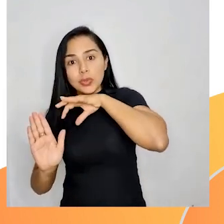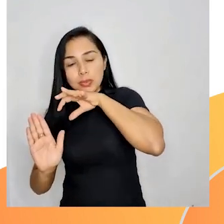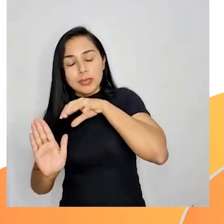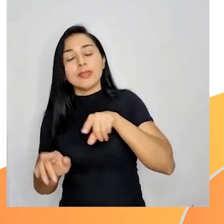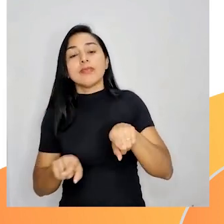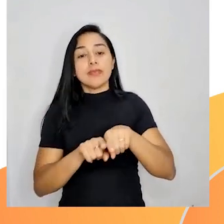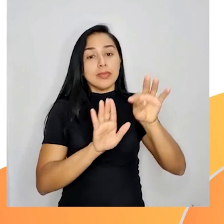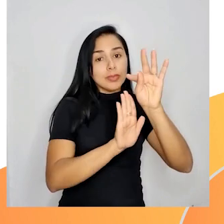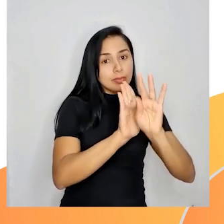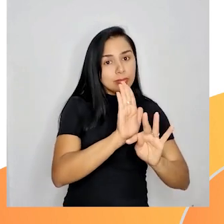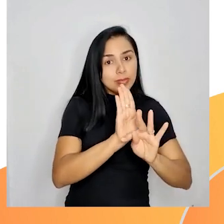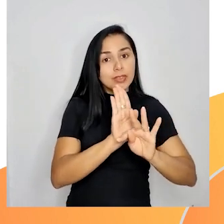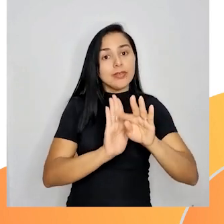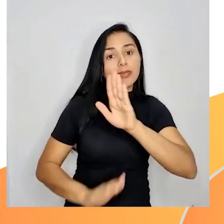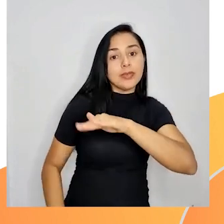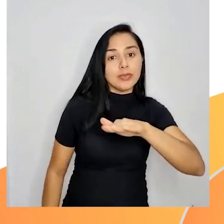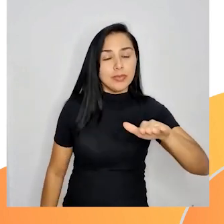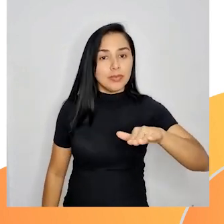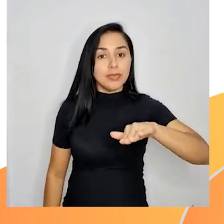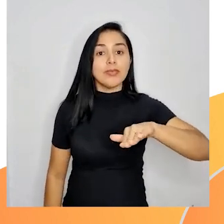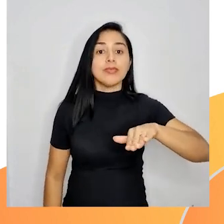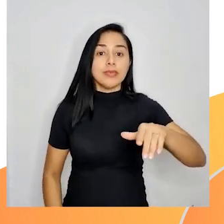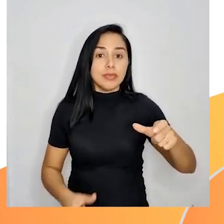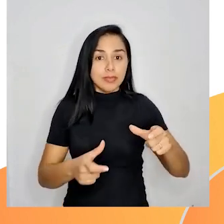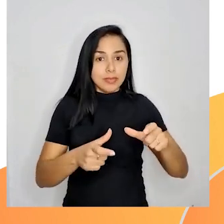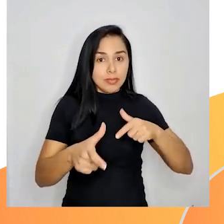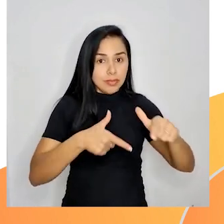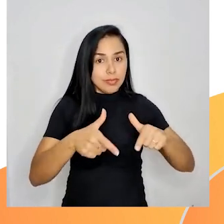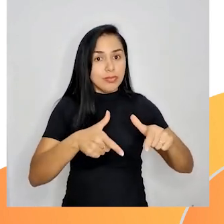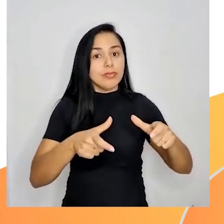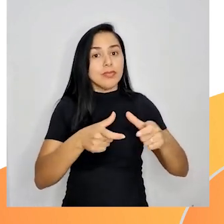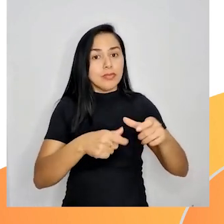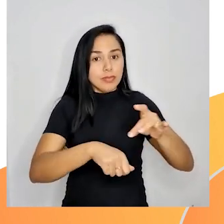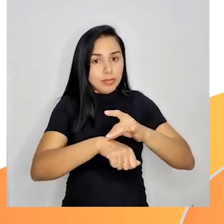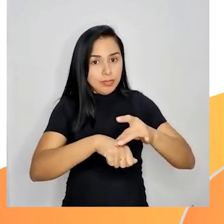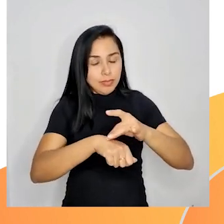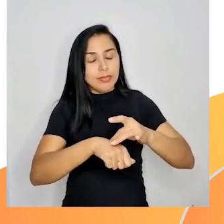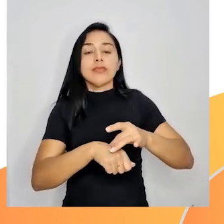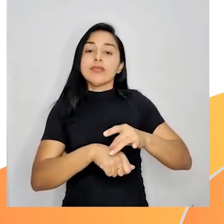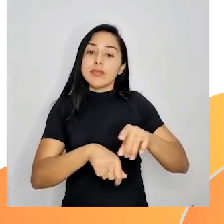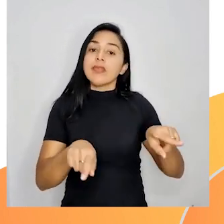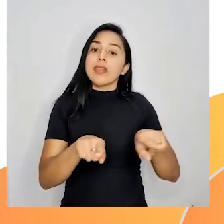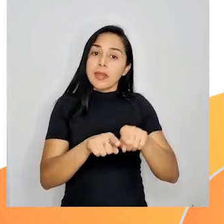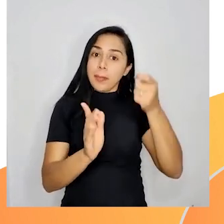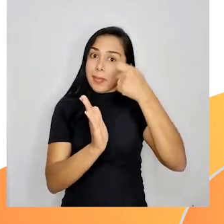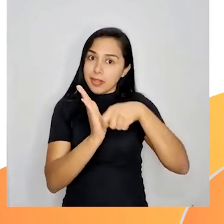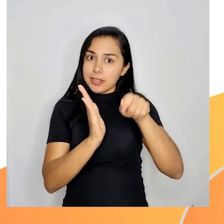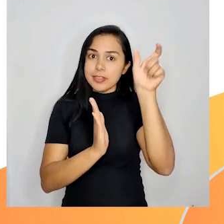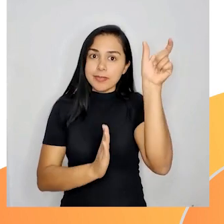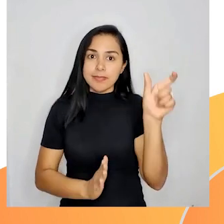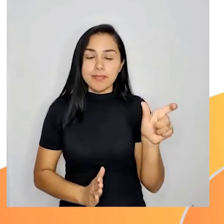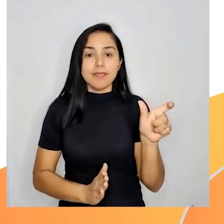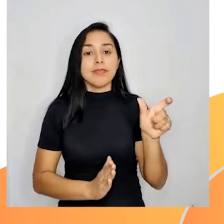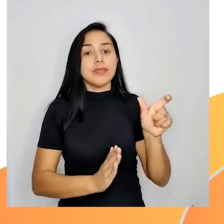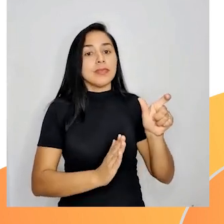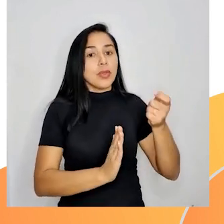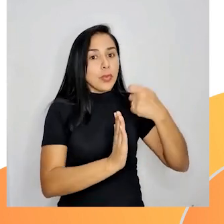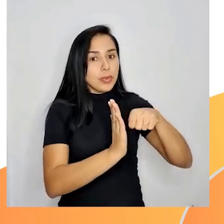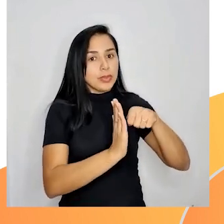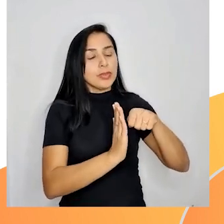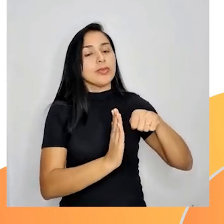Meninos Carvoeiros, o título de um poema tecido, escrito por Manuel Bandeira,